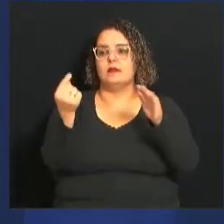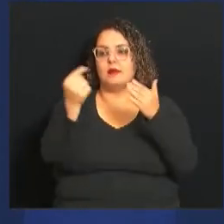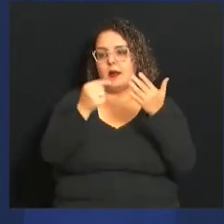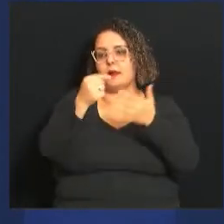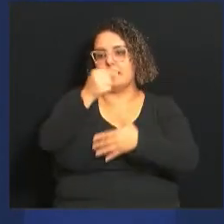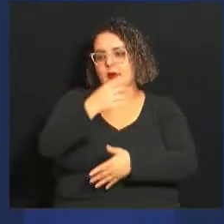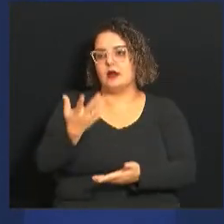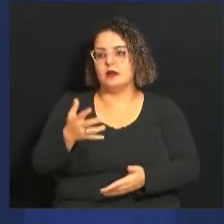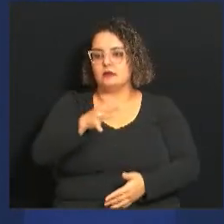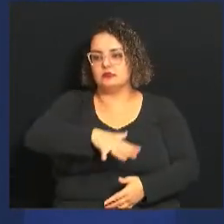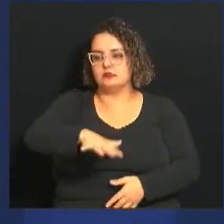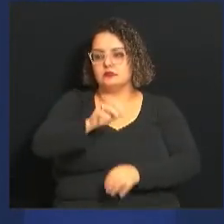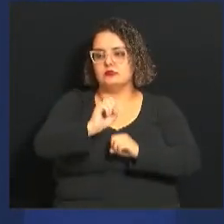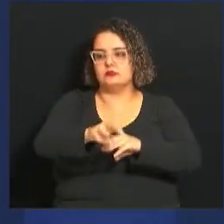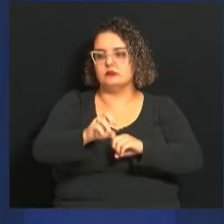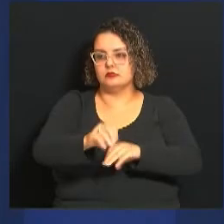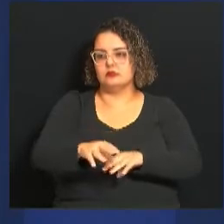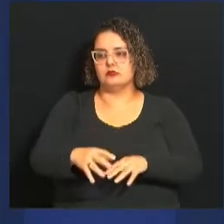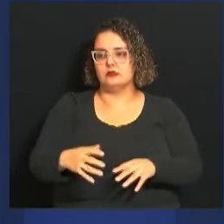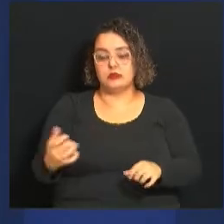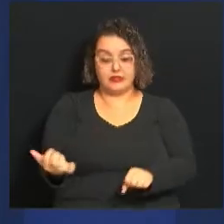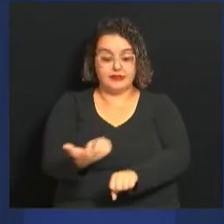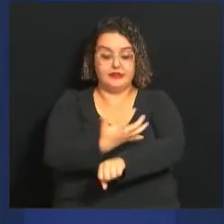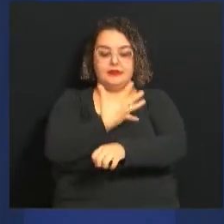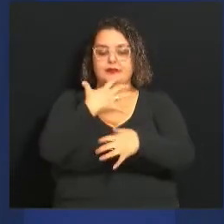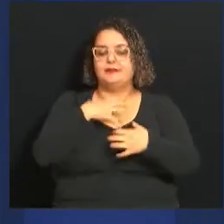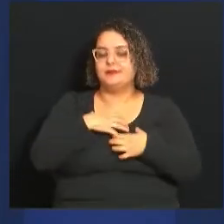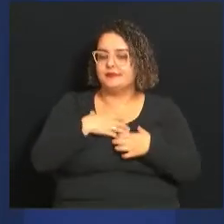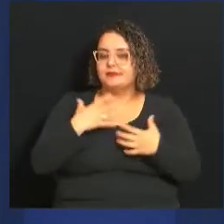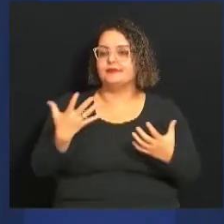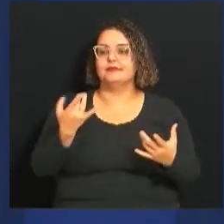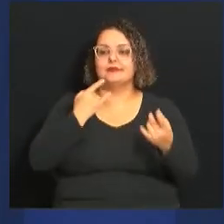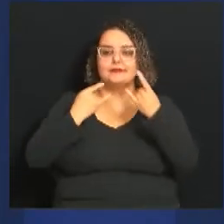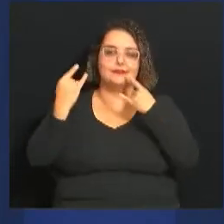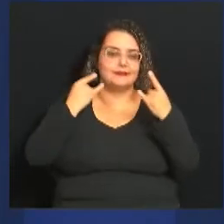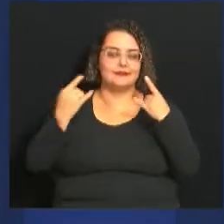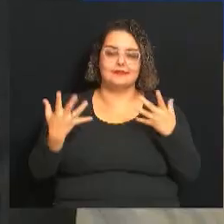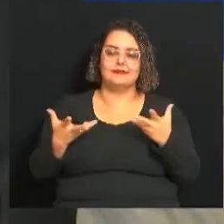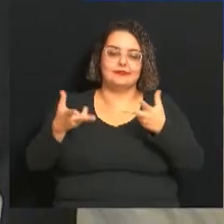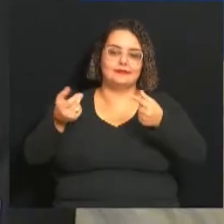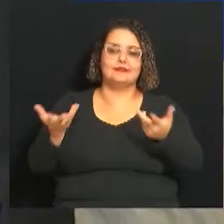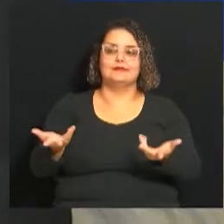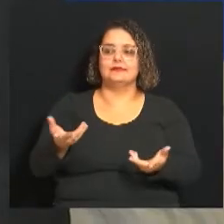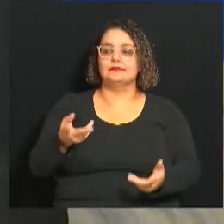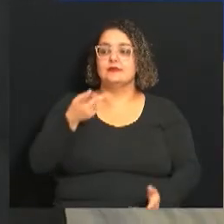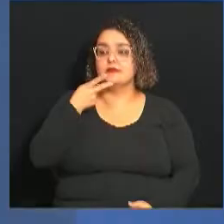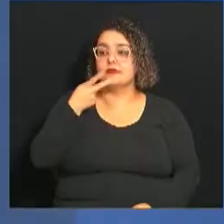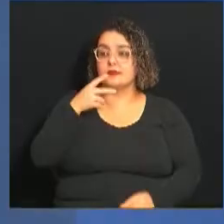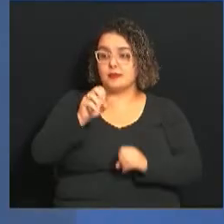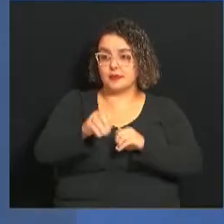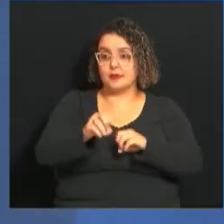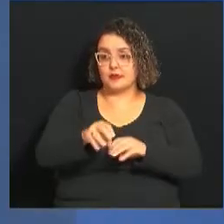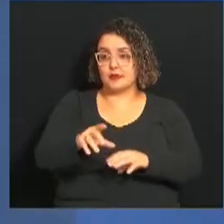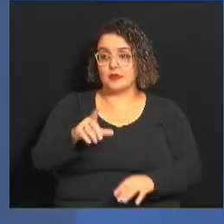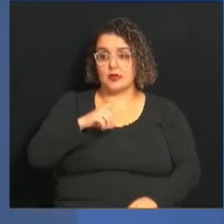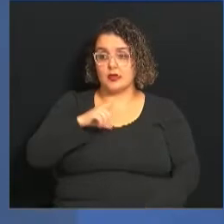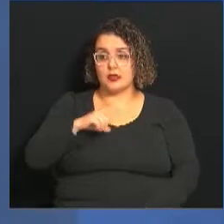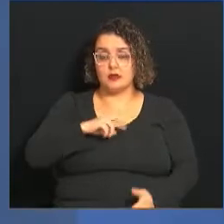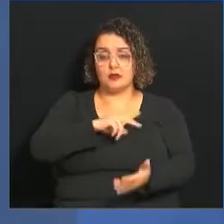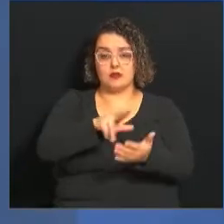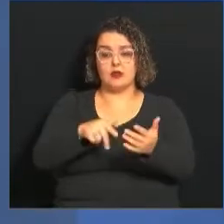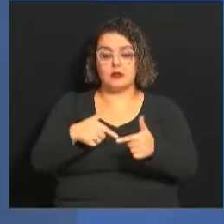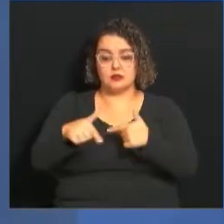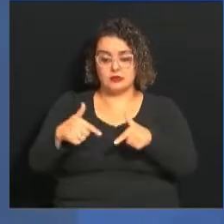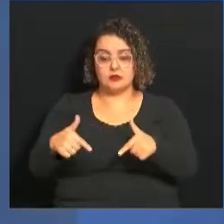e é uma questão que me emociona, que me encanta muito. Quando a gente fala ainda de educação, apesar de ter encerrado os trabalhos, nós tivemos